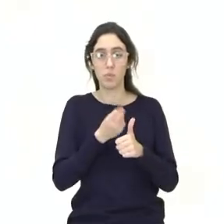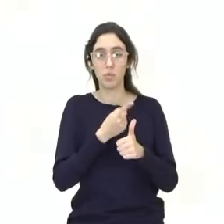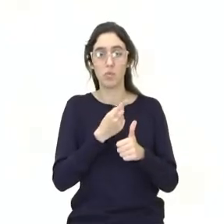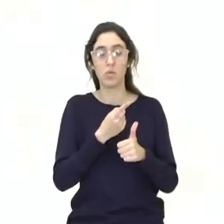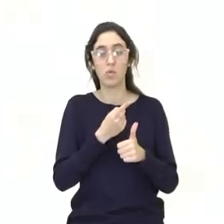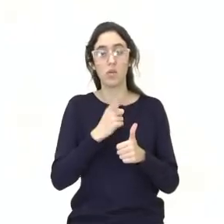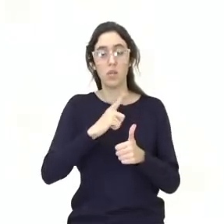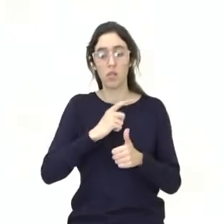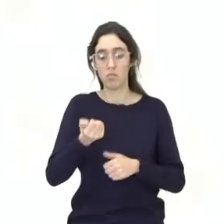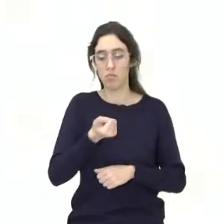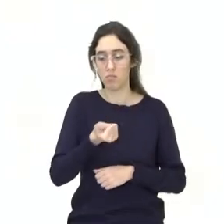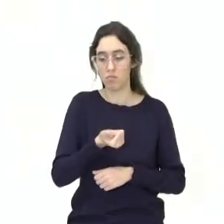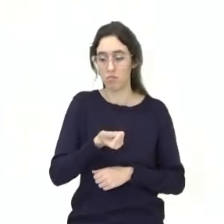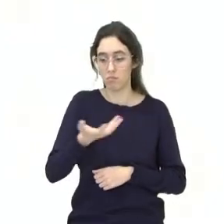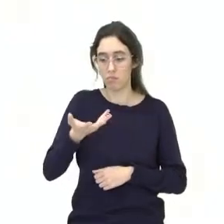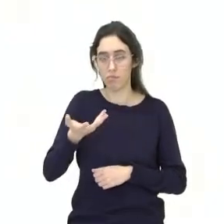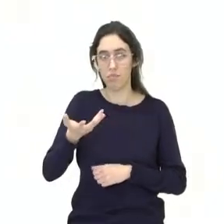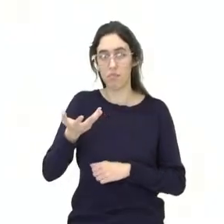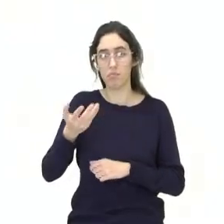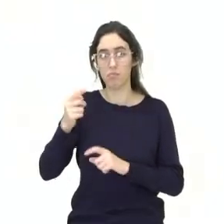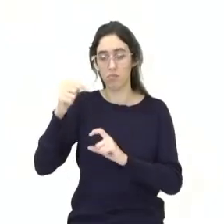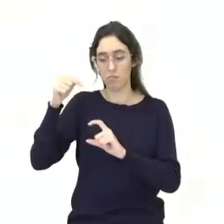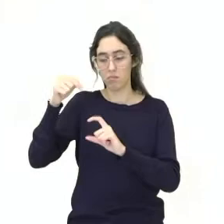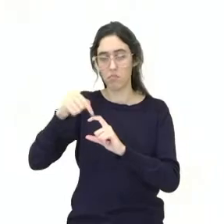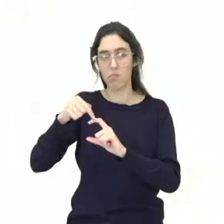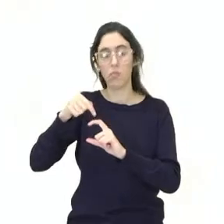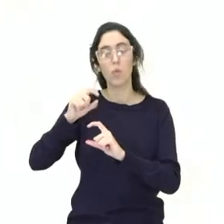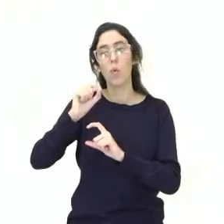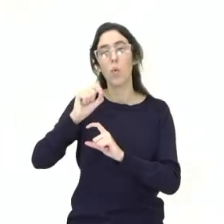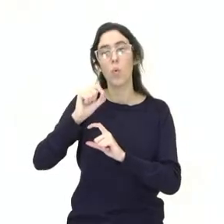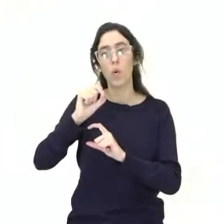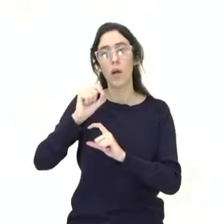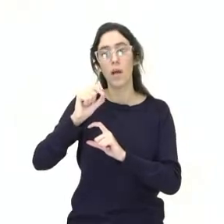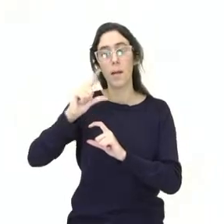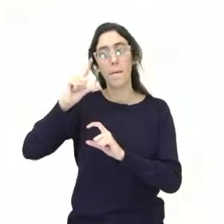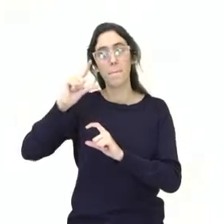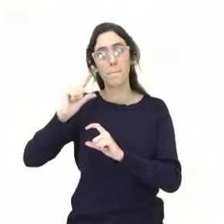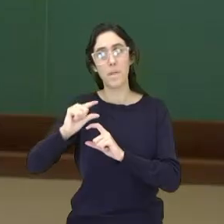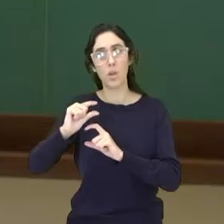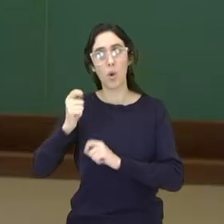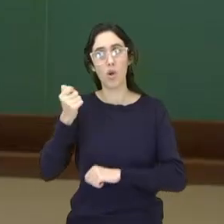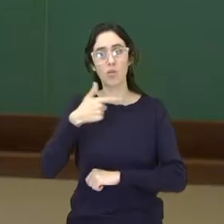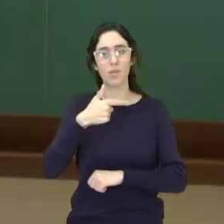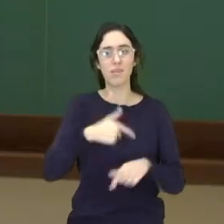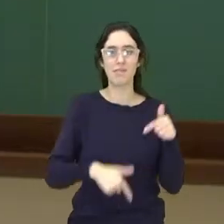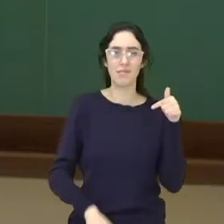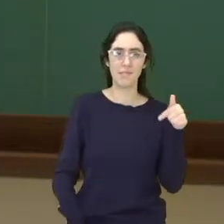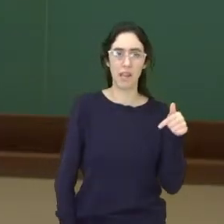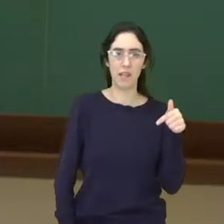face superior do dado ser um número menor que 7.